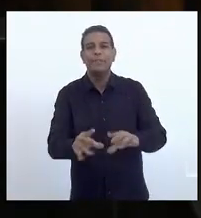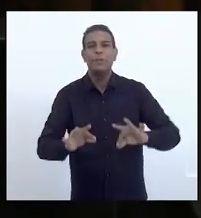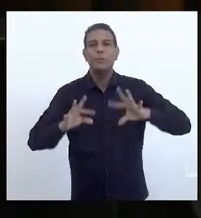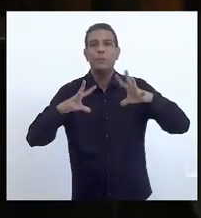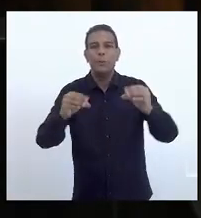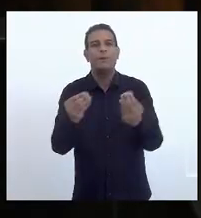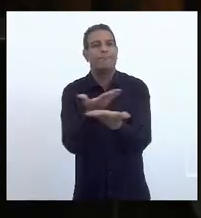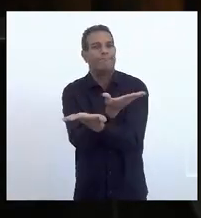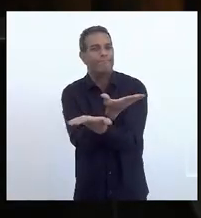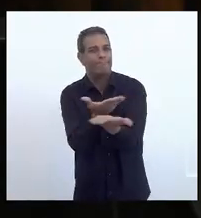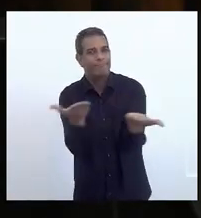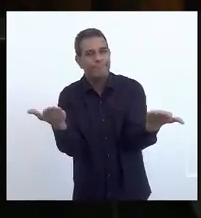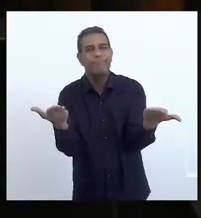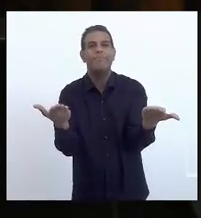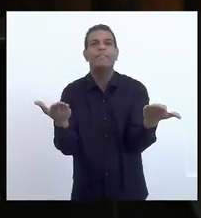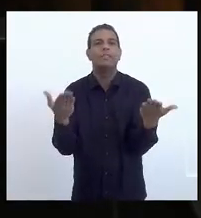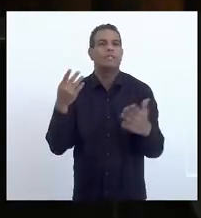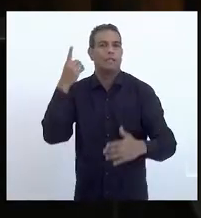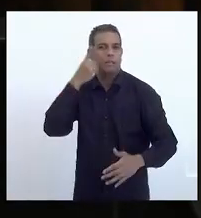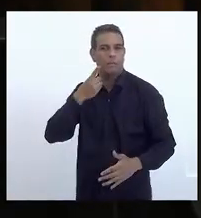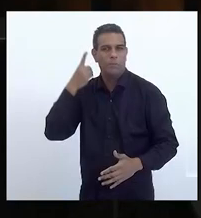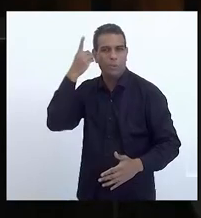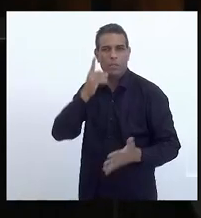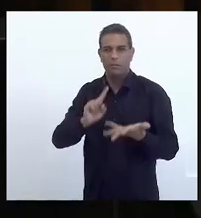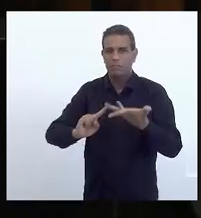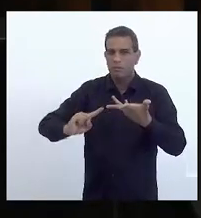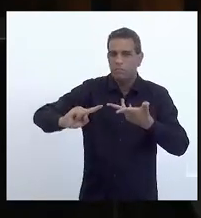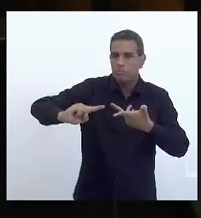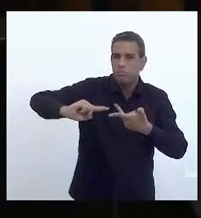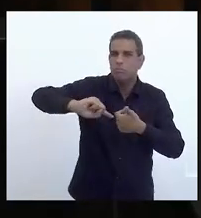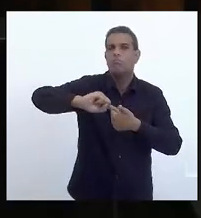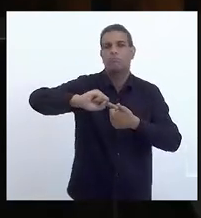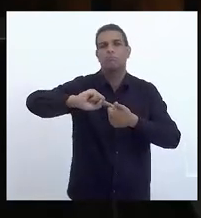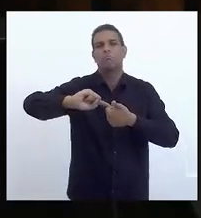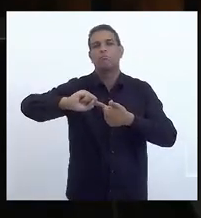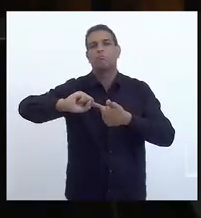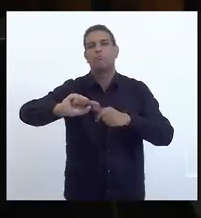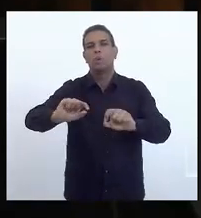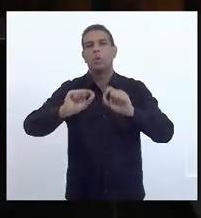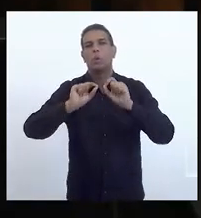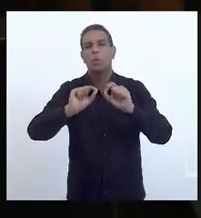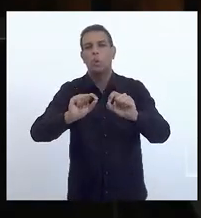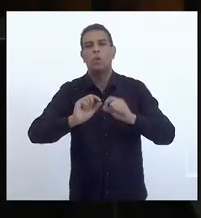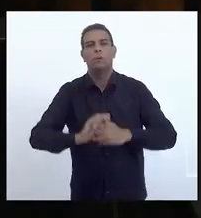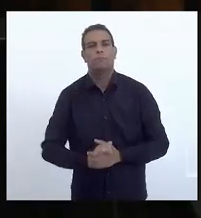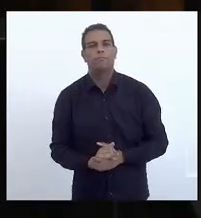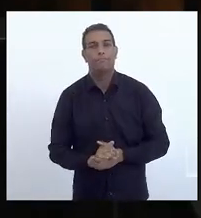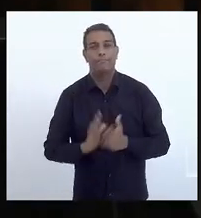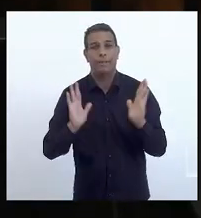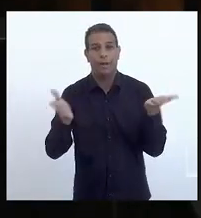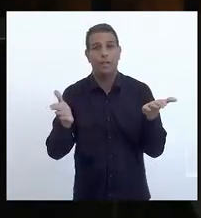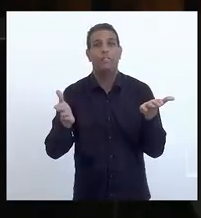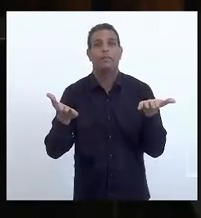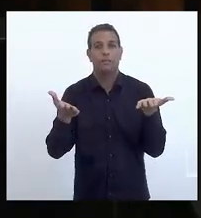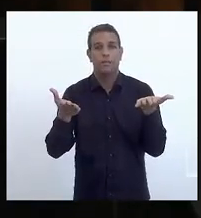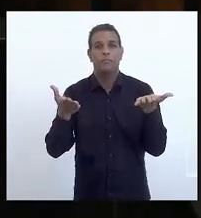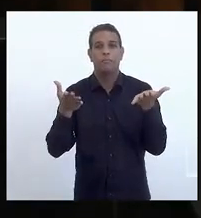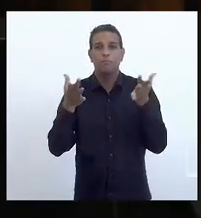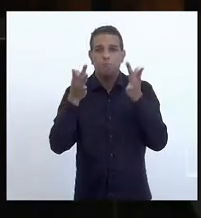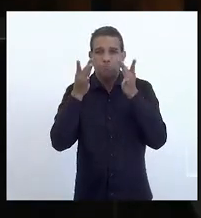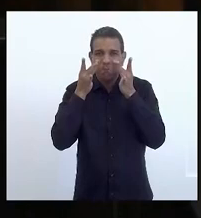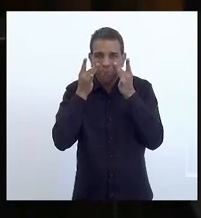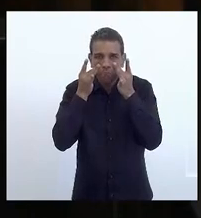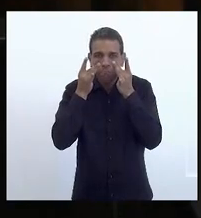senhoras e senhores deputados que nos assistem de forma presencial